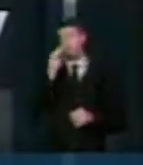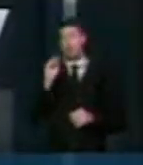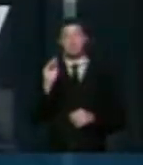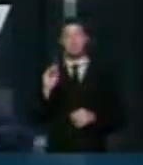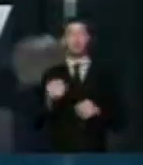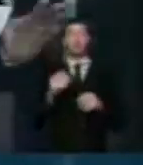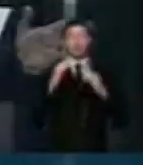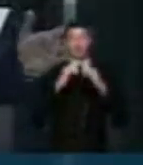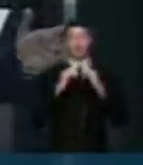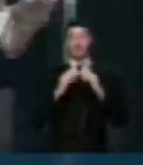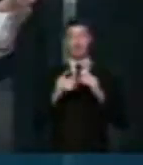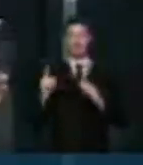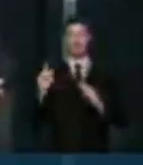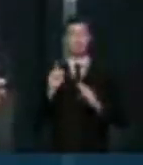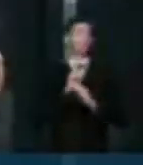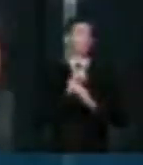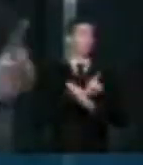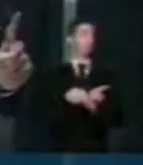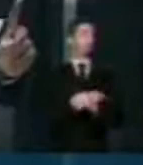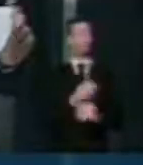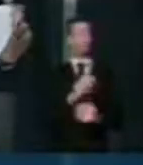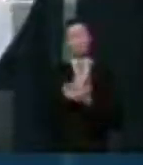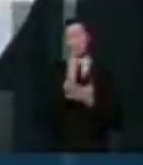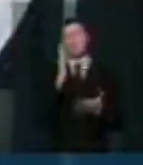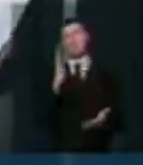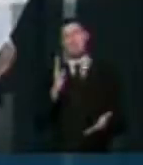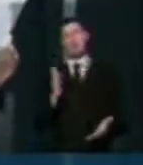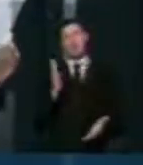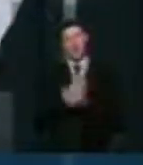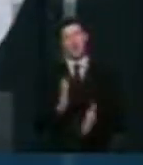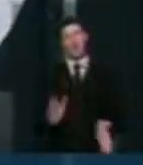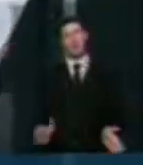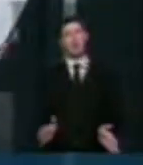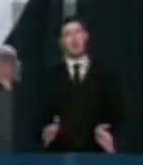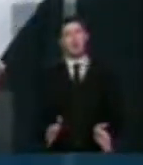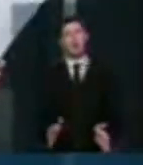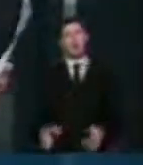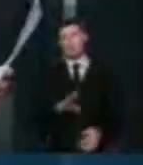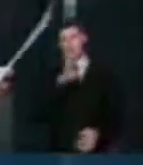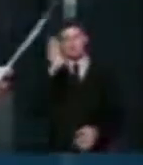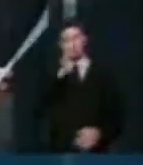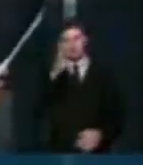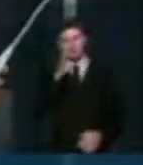casas. Chega de remendos. Ajuste ou medidas salvadoras.